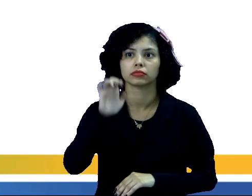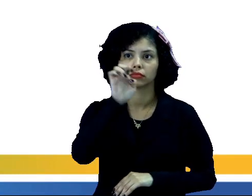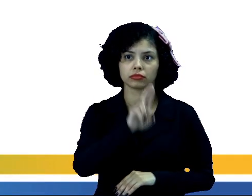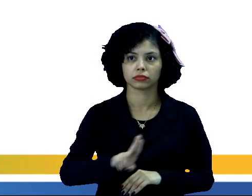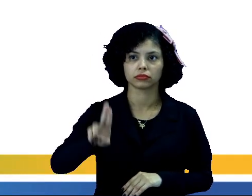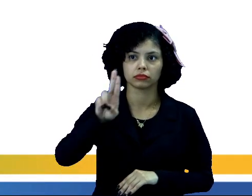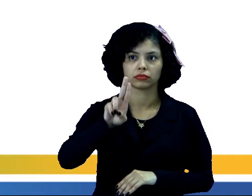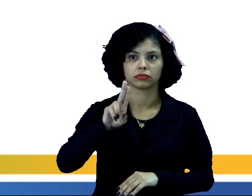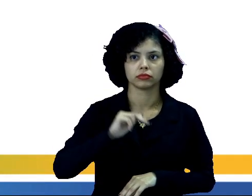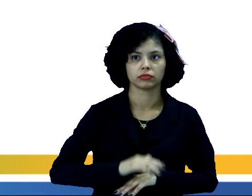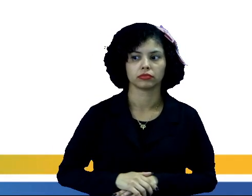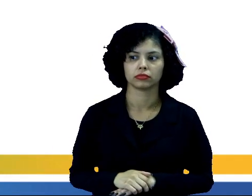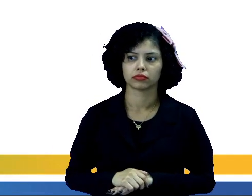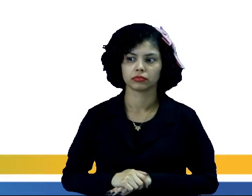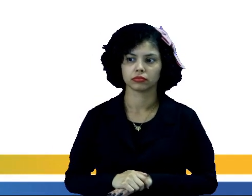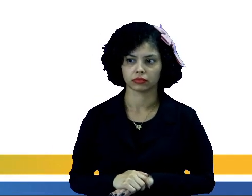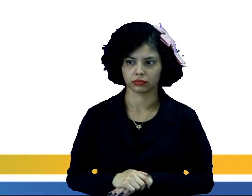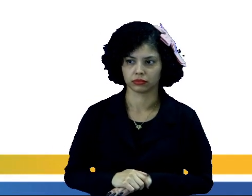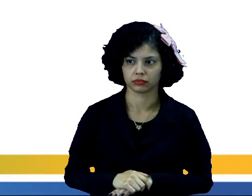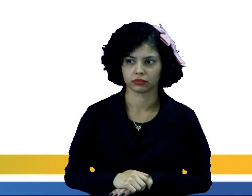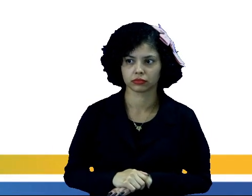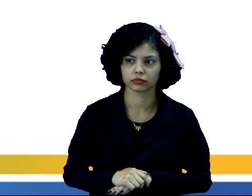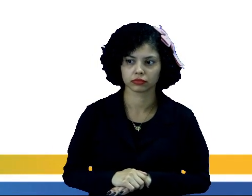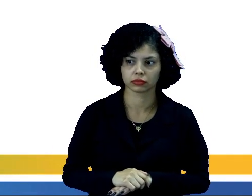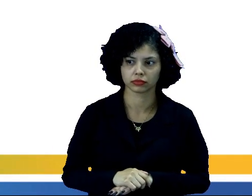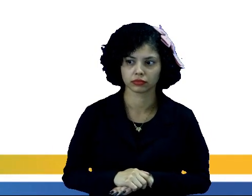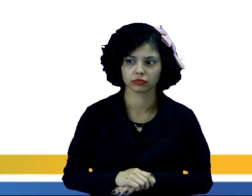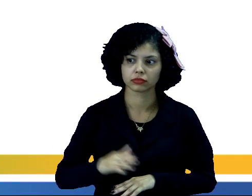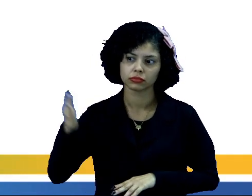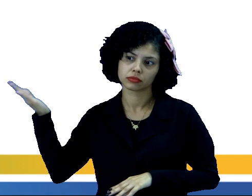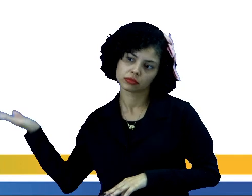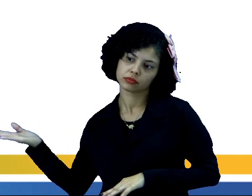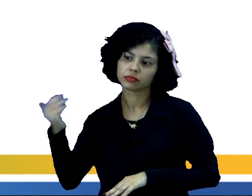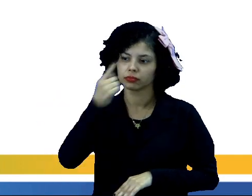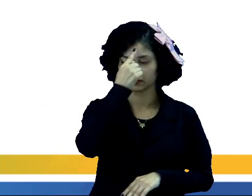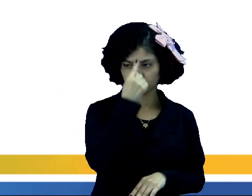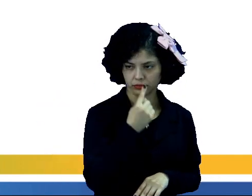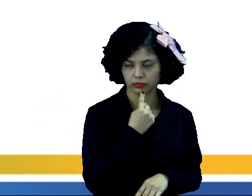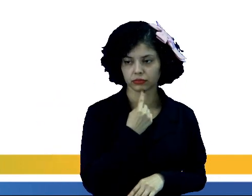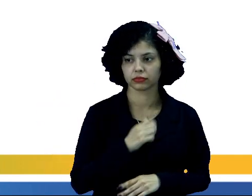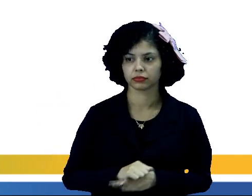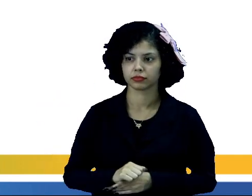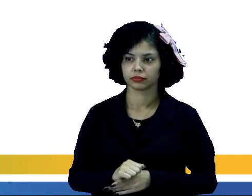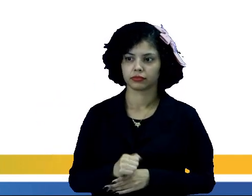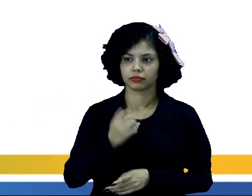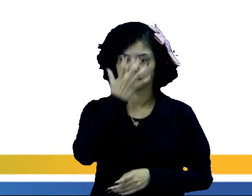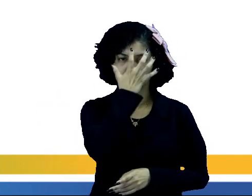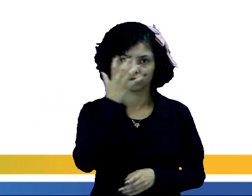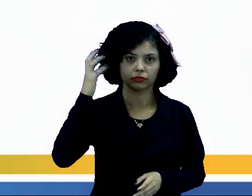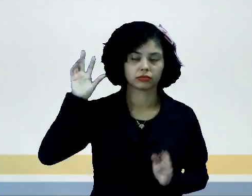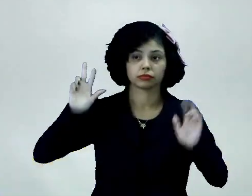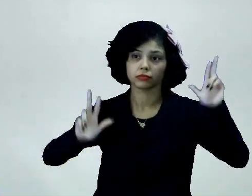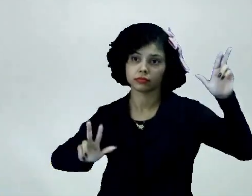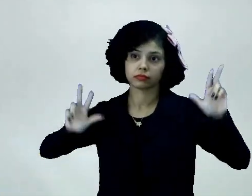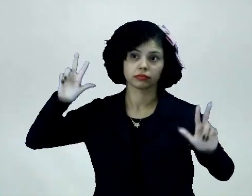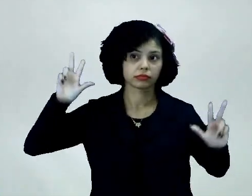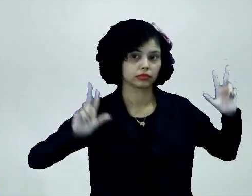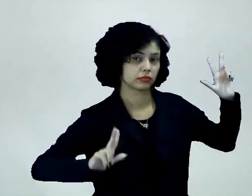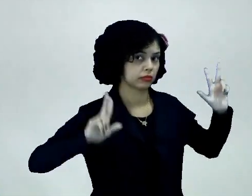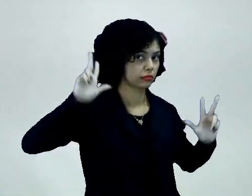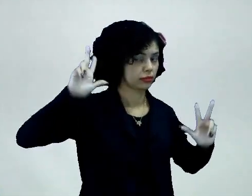Temos também influências culturais no Brasil, europeia, na imagem aí essa fantasia de carnaval, tá?